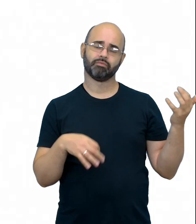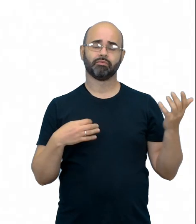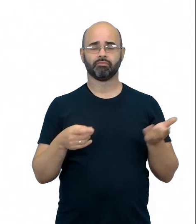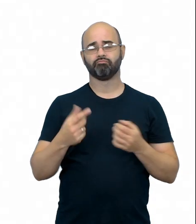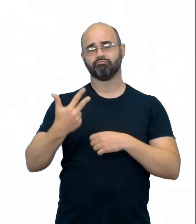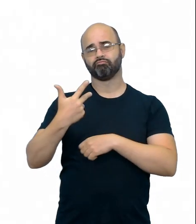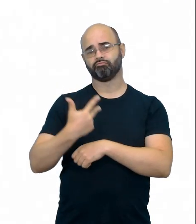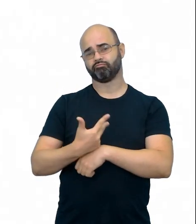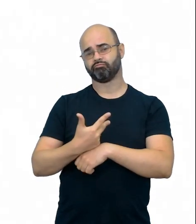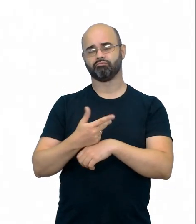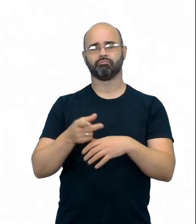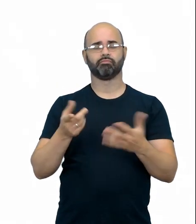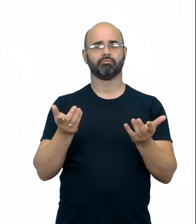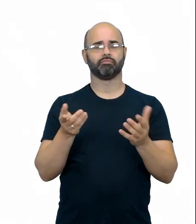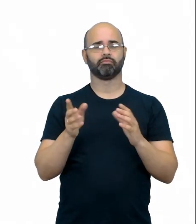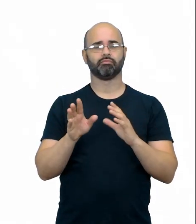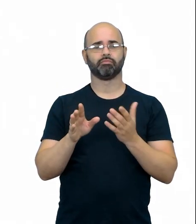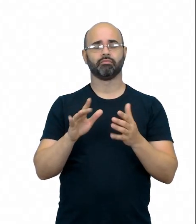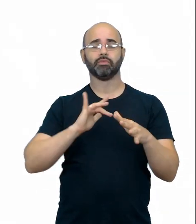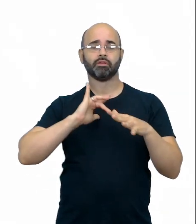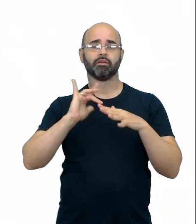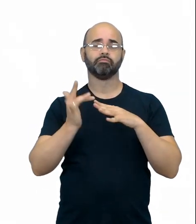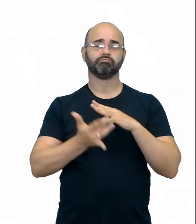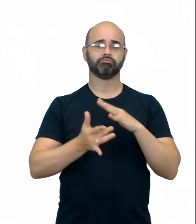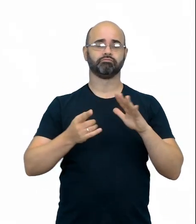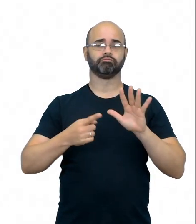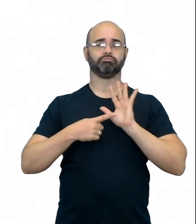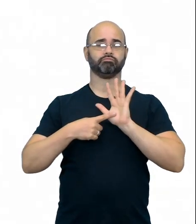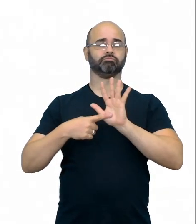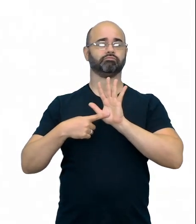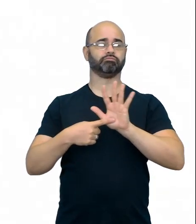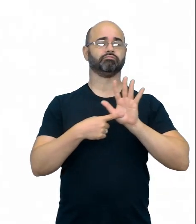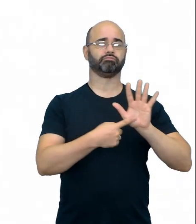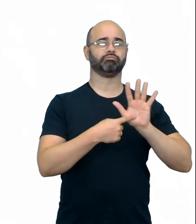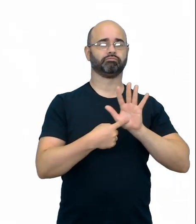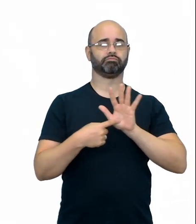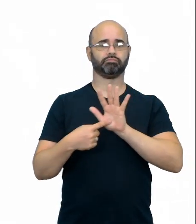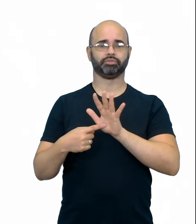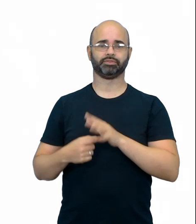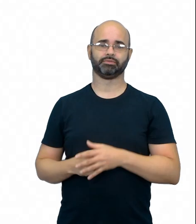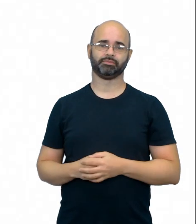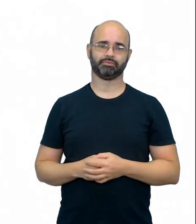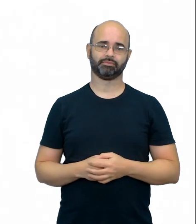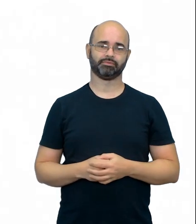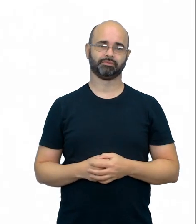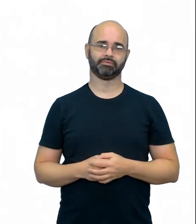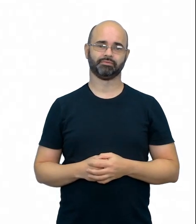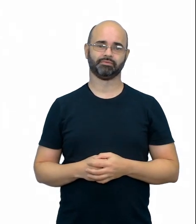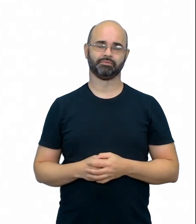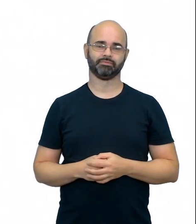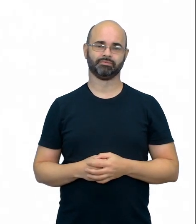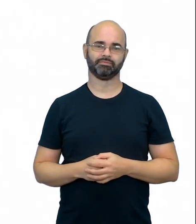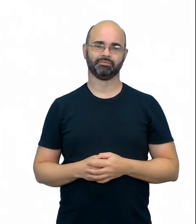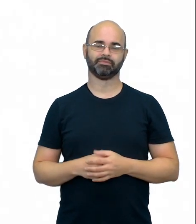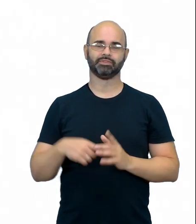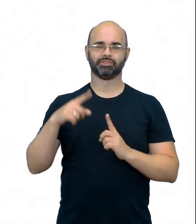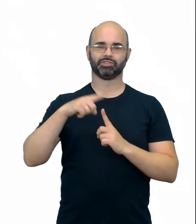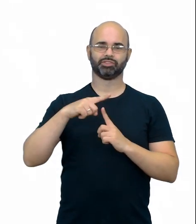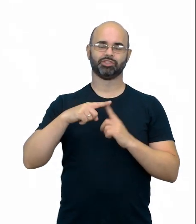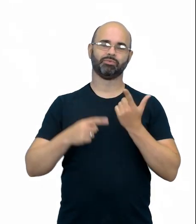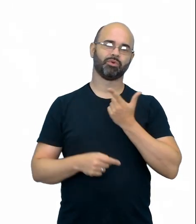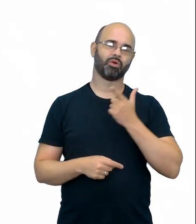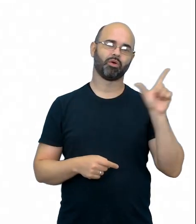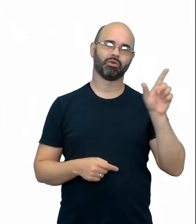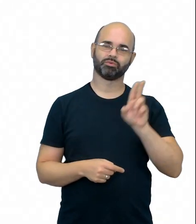redes sociais atualmente. E outros, né, outros tipos de recursos são utilizados